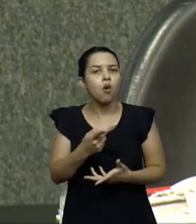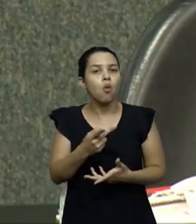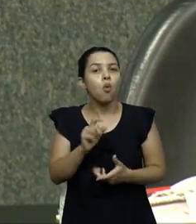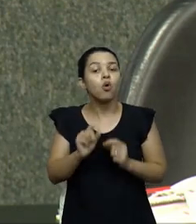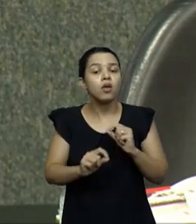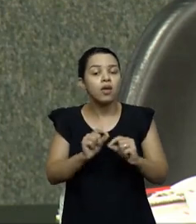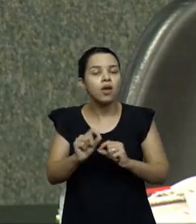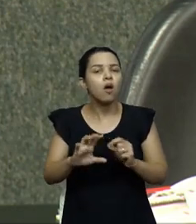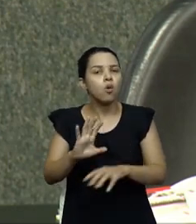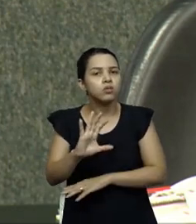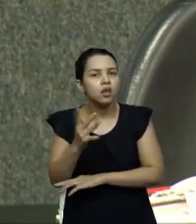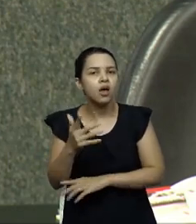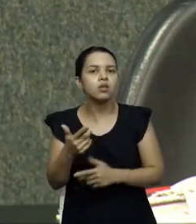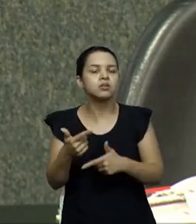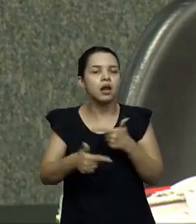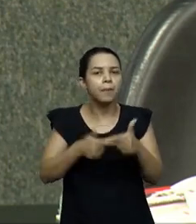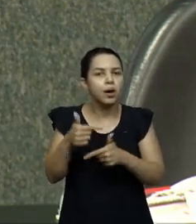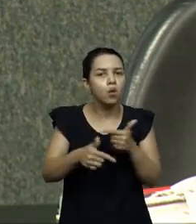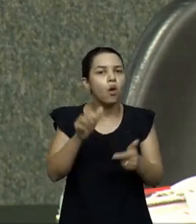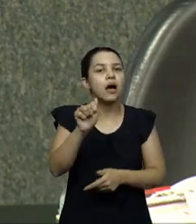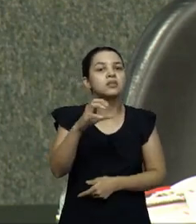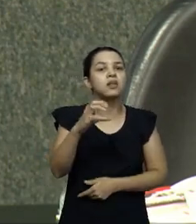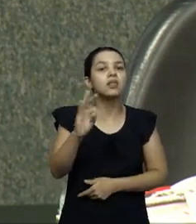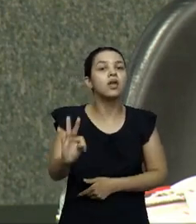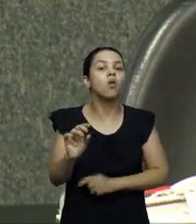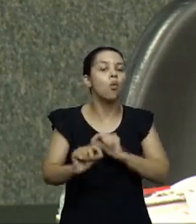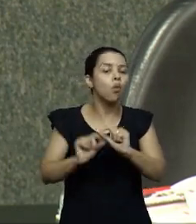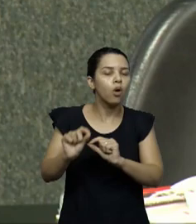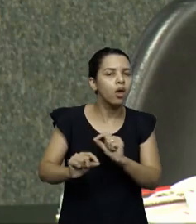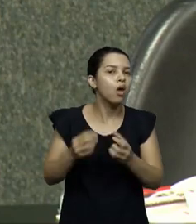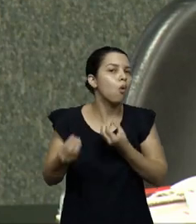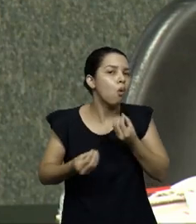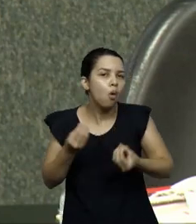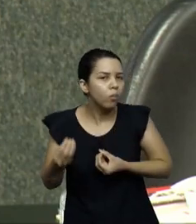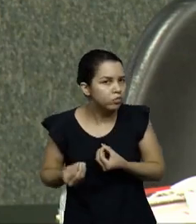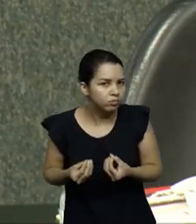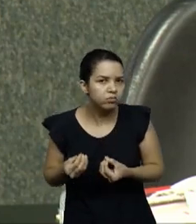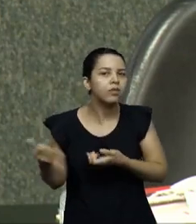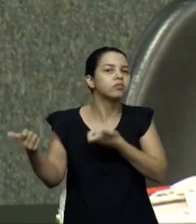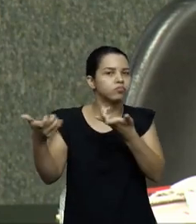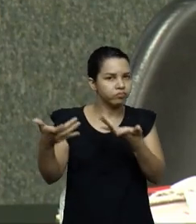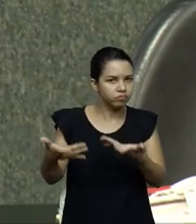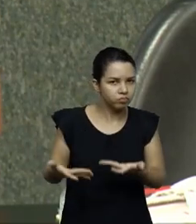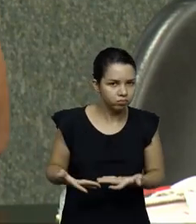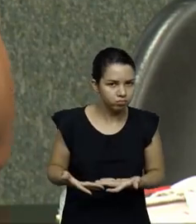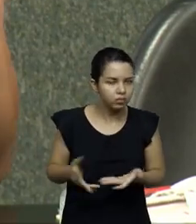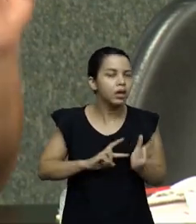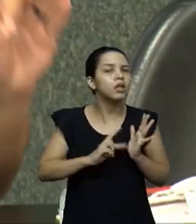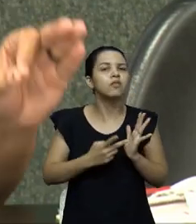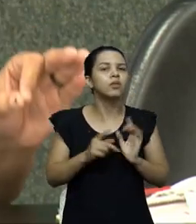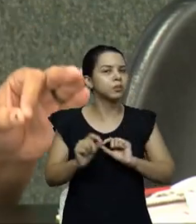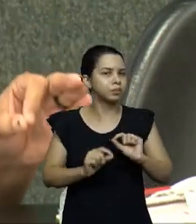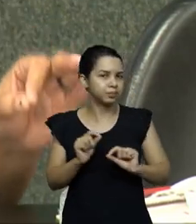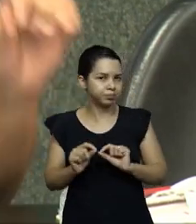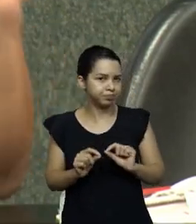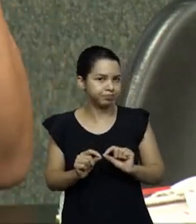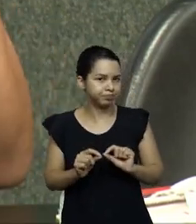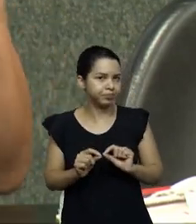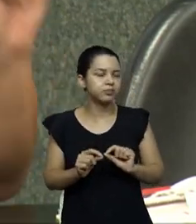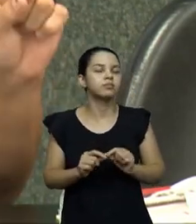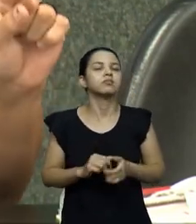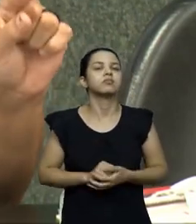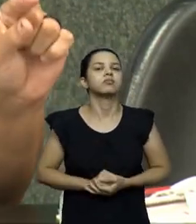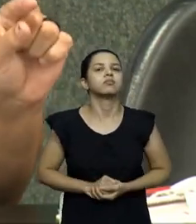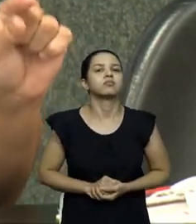ser trabalhador temporário nesse estado Santa Catarina ou seja é agradecer também